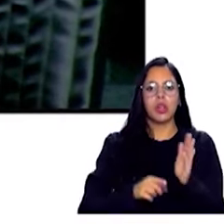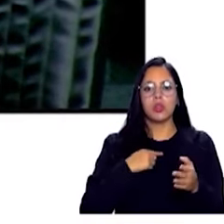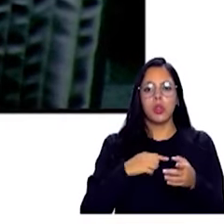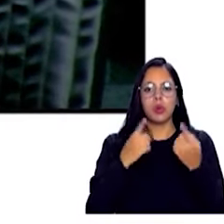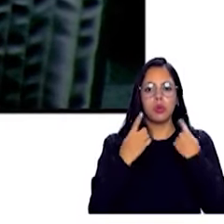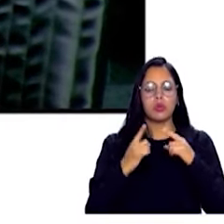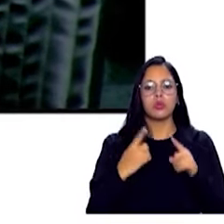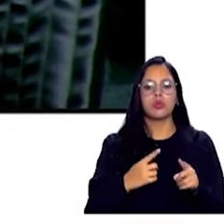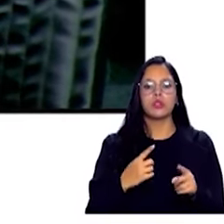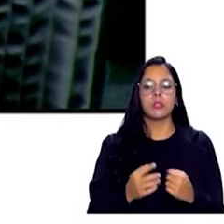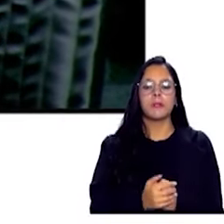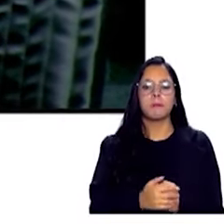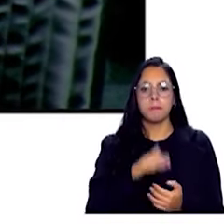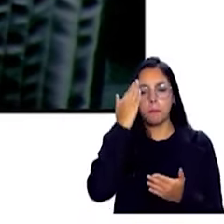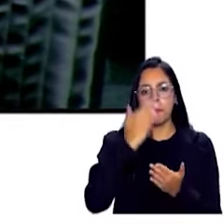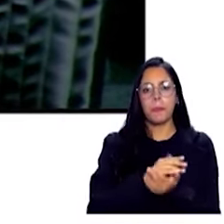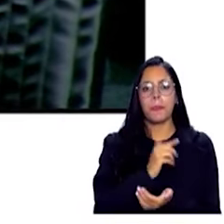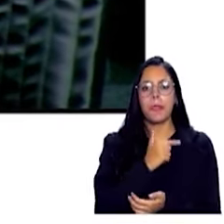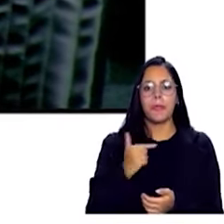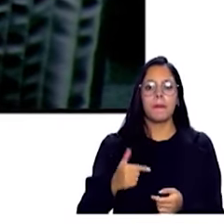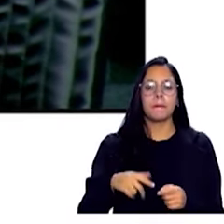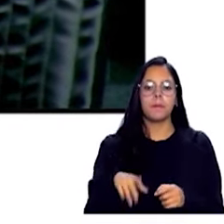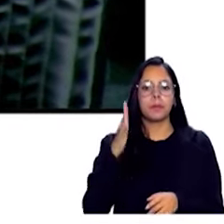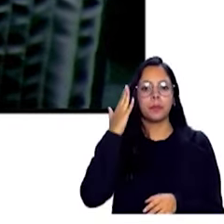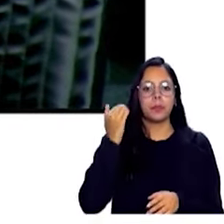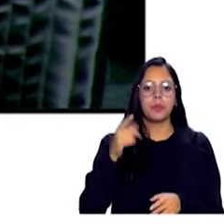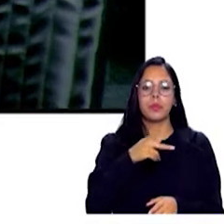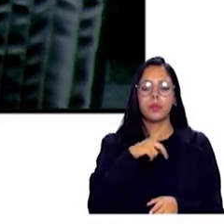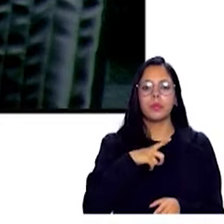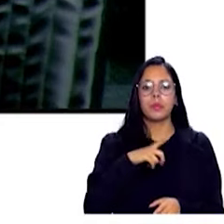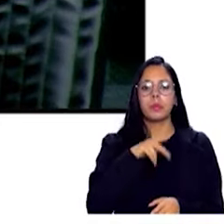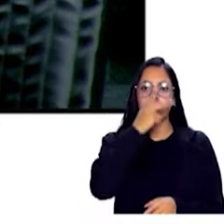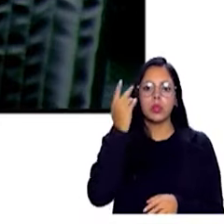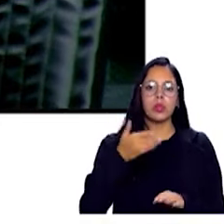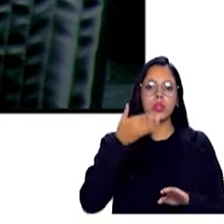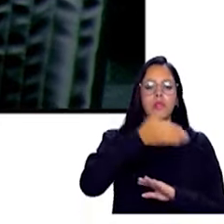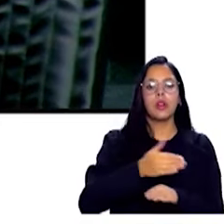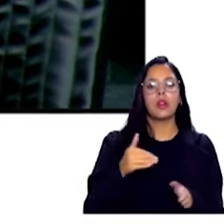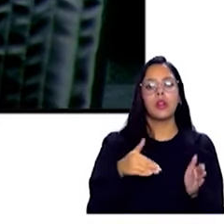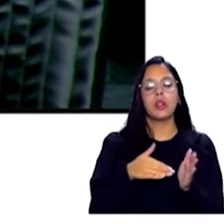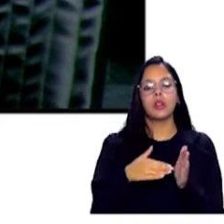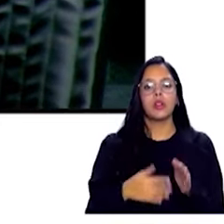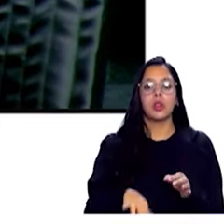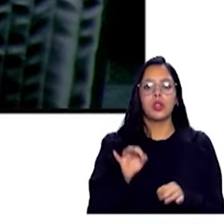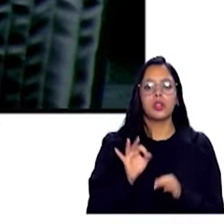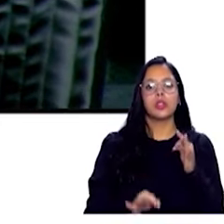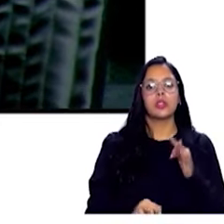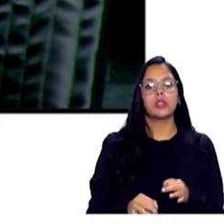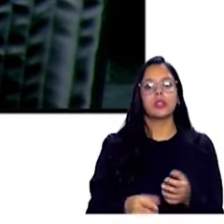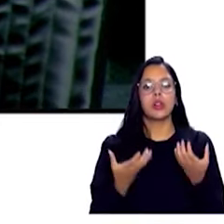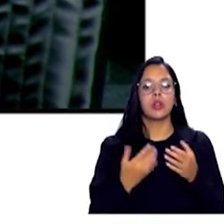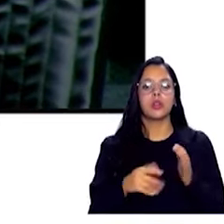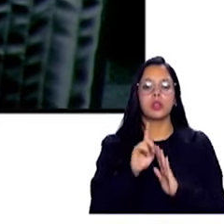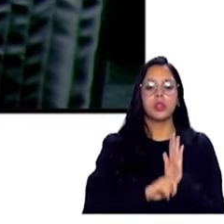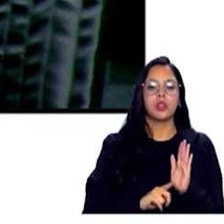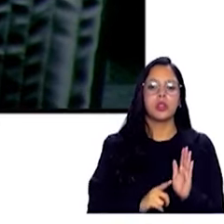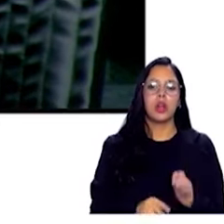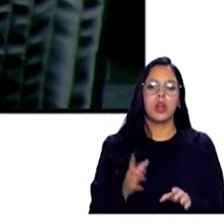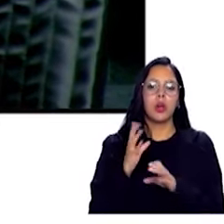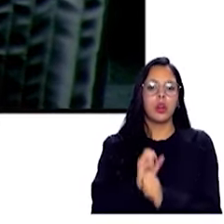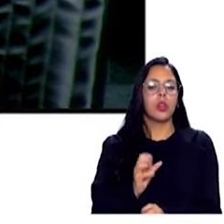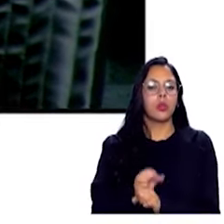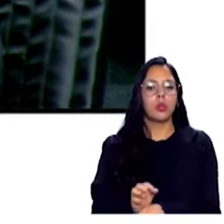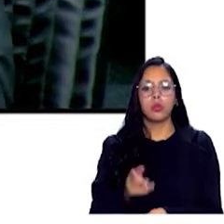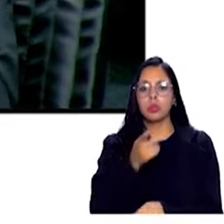vão a juízo reivindicar seus direitos isso é um cálculo que qualquer pessoa que estuda um mínimo de Economia política poderia fazer